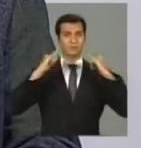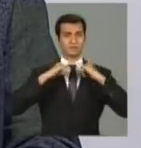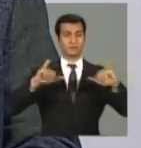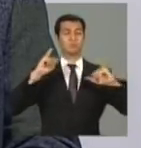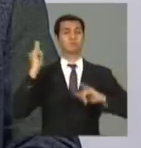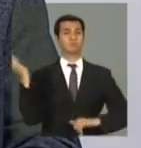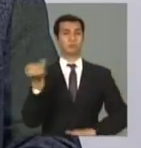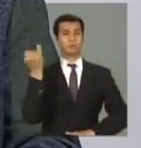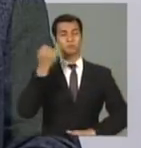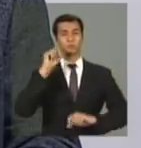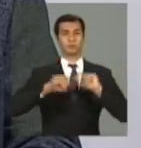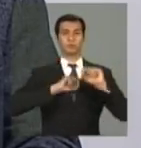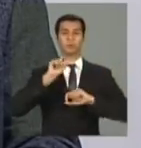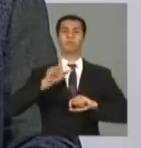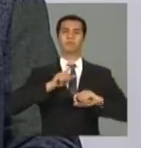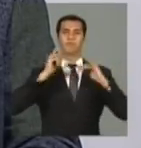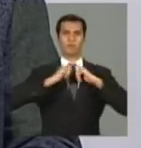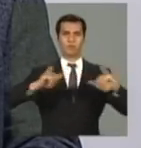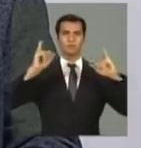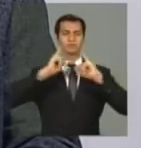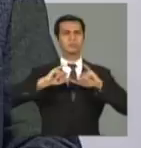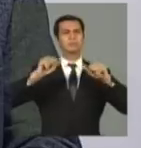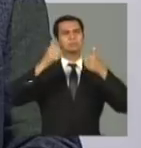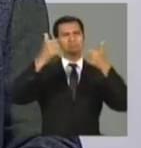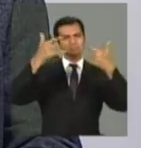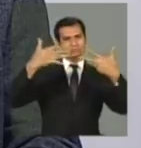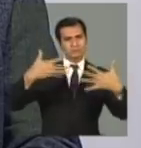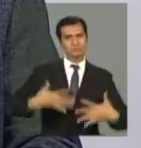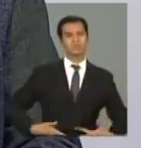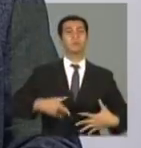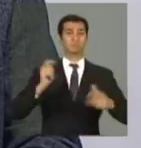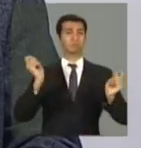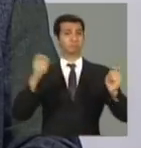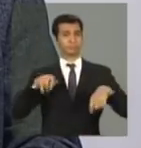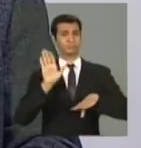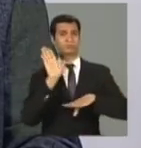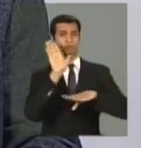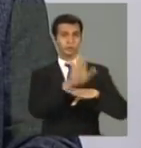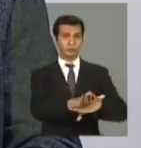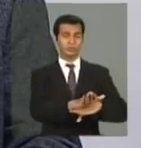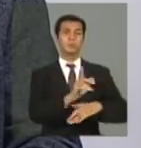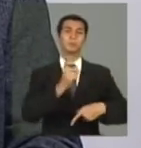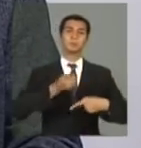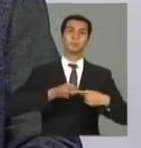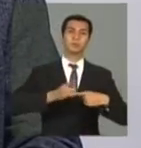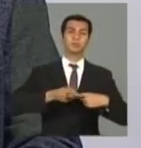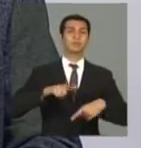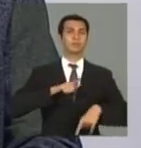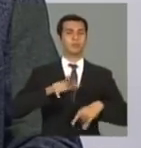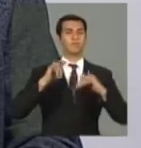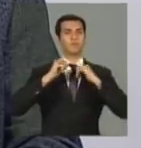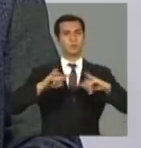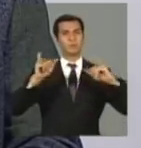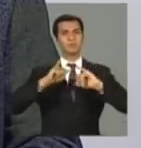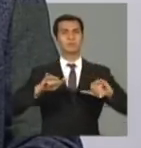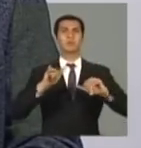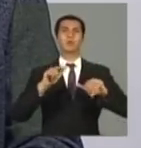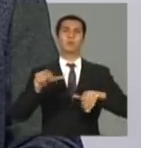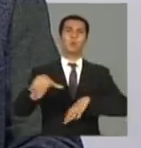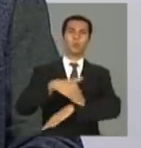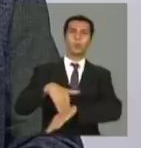sempre ressaltar que são informações bem detalhadas que a gente acredita que pode contribuir na localização, porque lá tem informação de